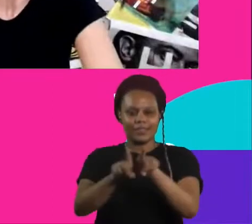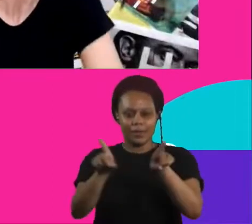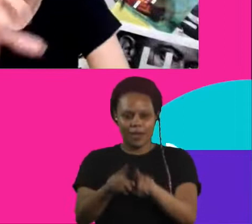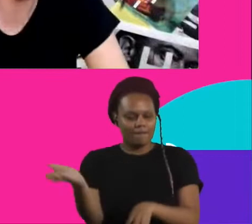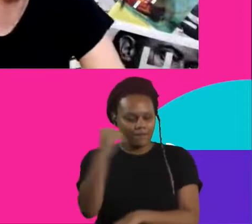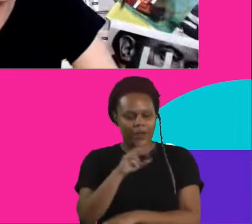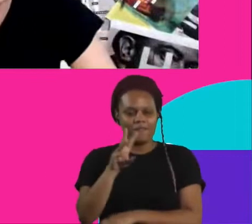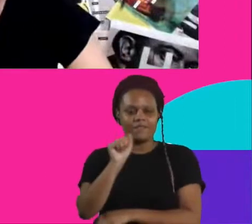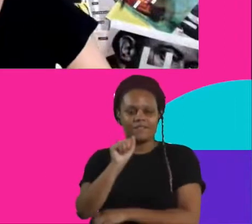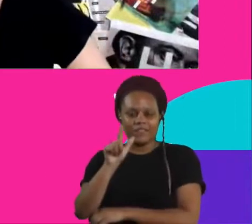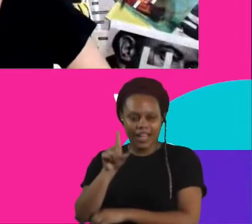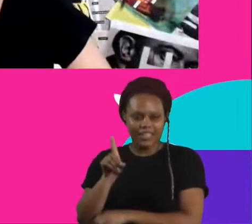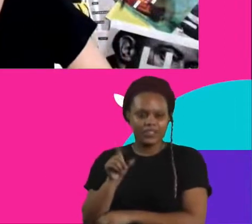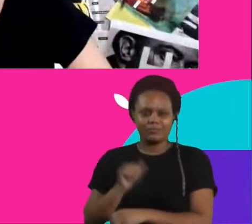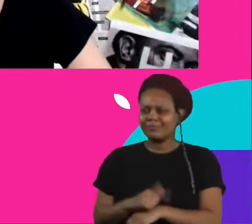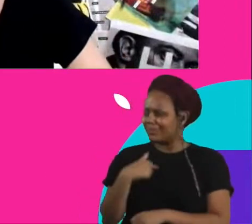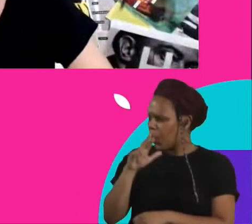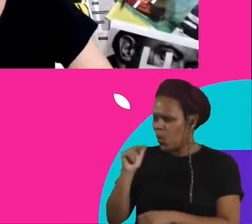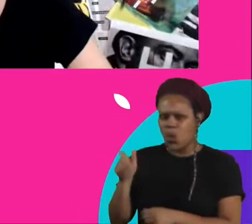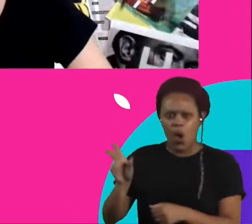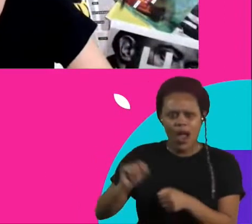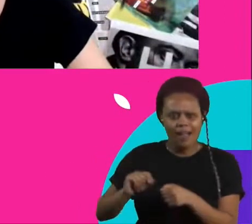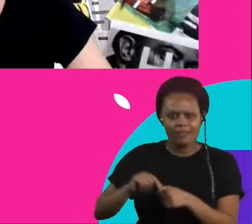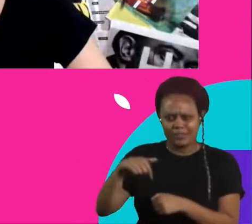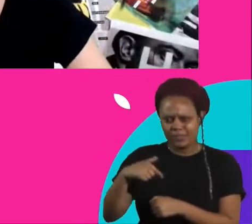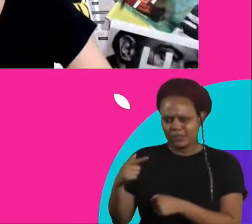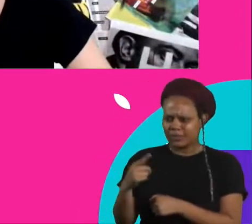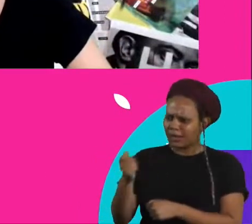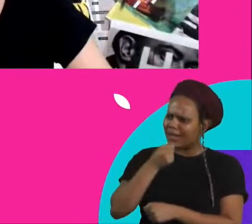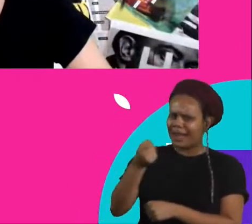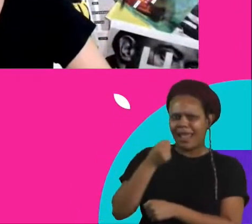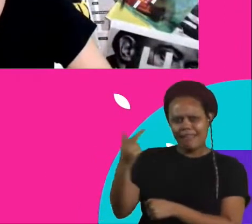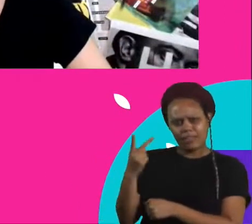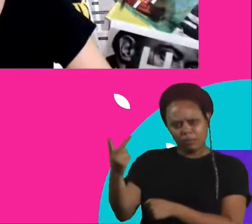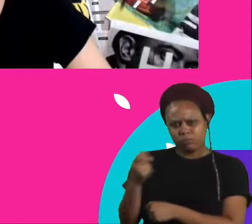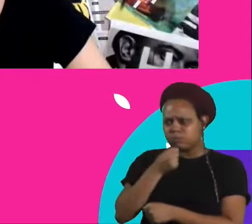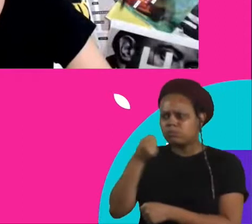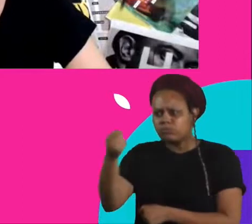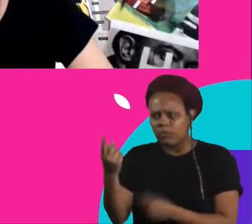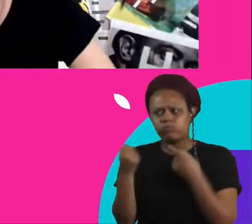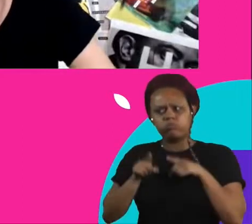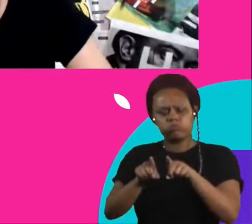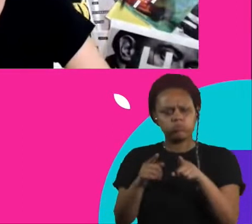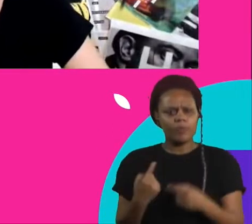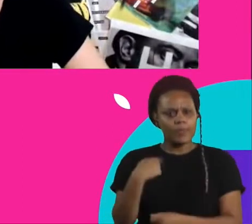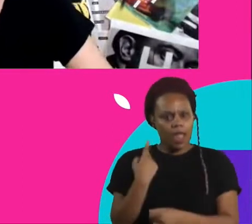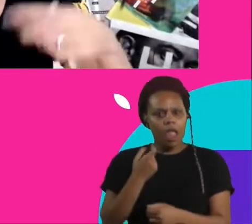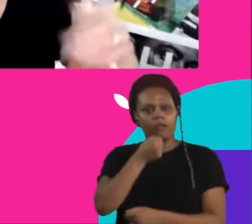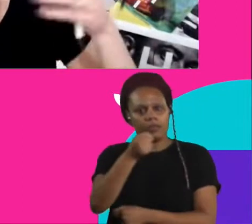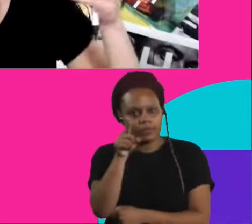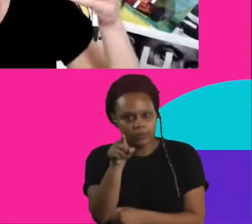verdade. Eu nunca fiz isso, Vlad, que é entrevista mútua. Já viu essa modalidade? Entrevista mútua. Eu te entrevisto e você